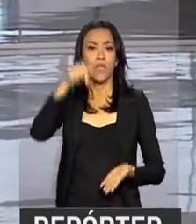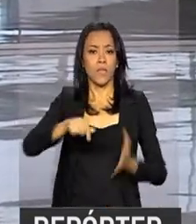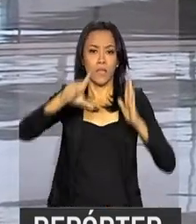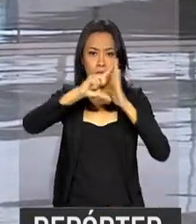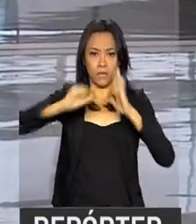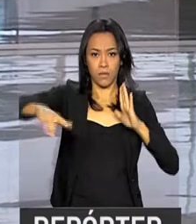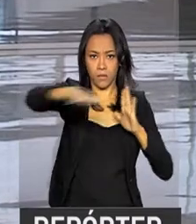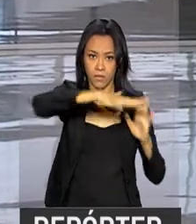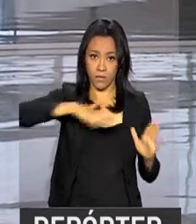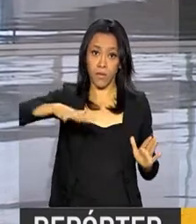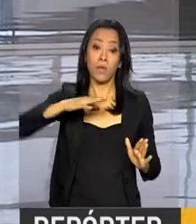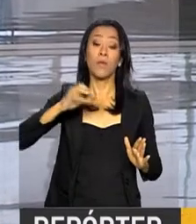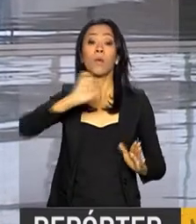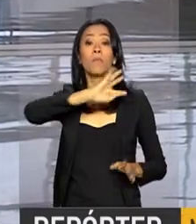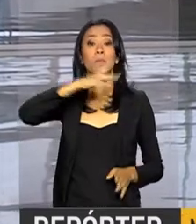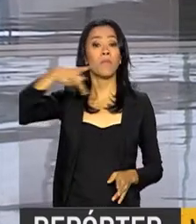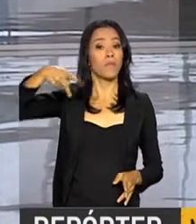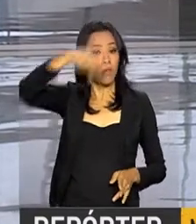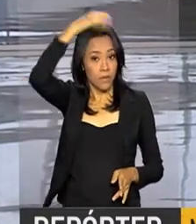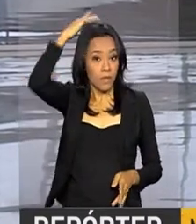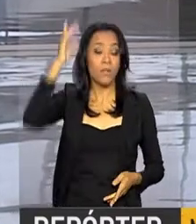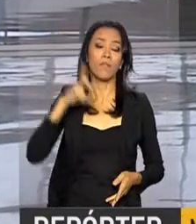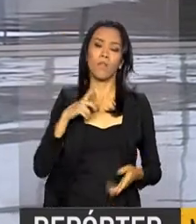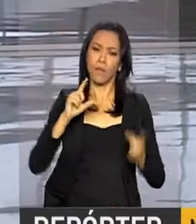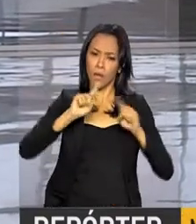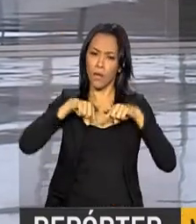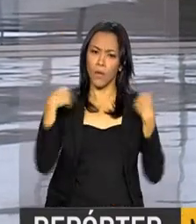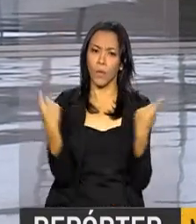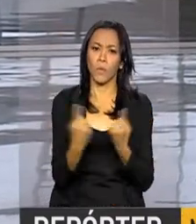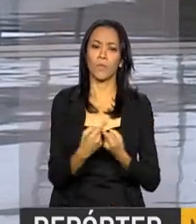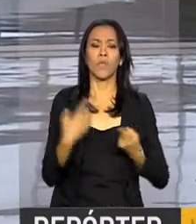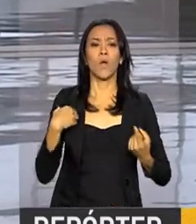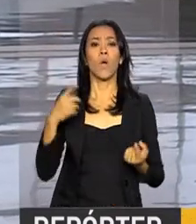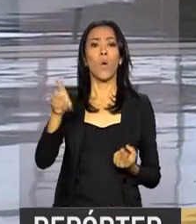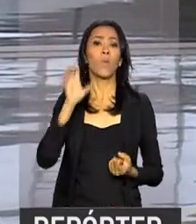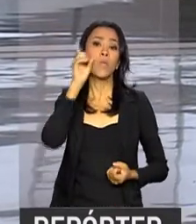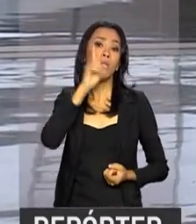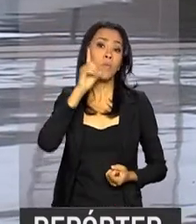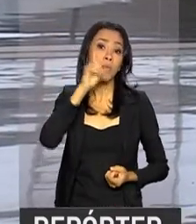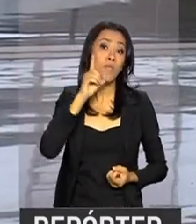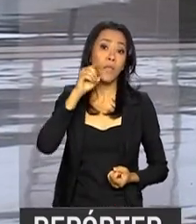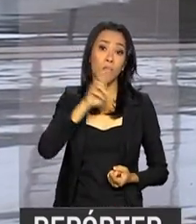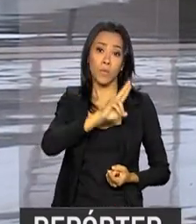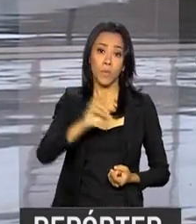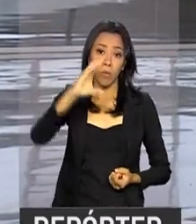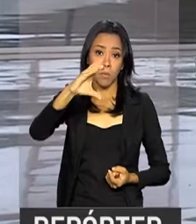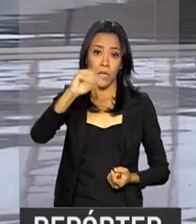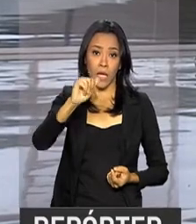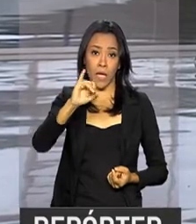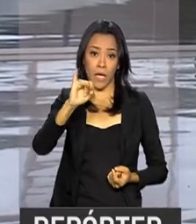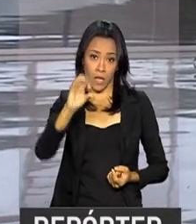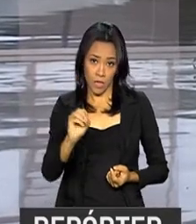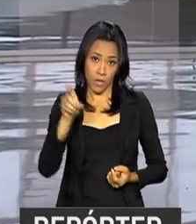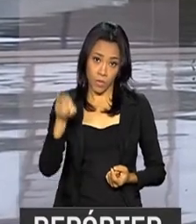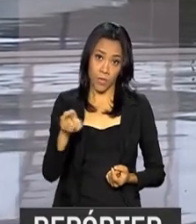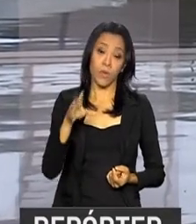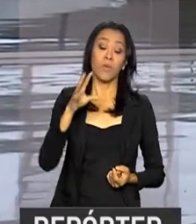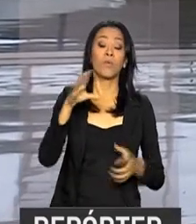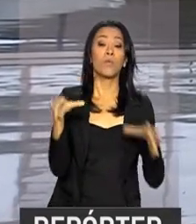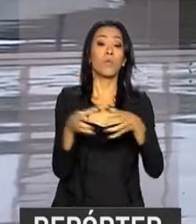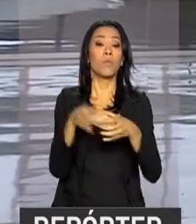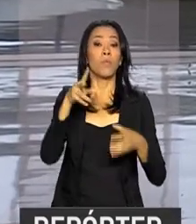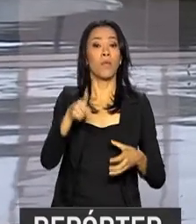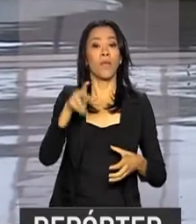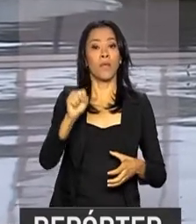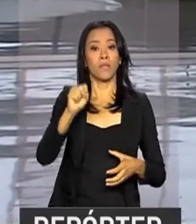michel temer tem reunião com o deputado caio nárcio do psdb de minas gerais em seguida com os